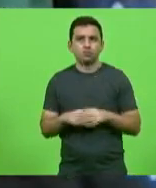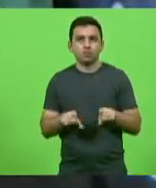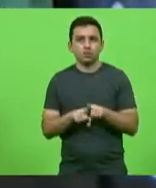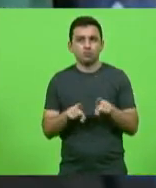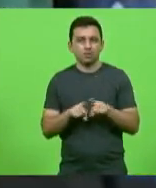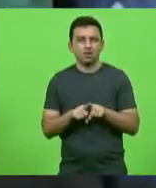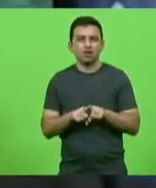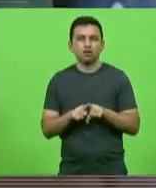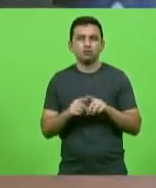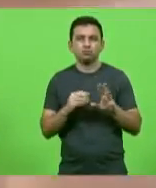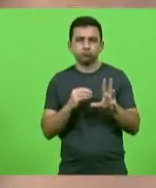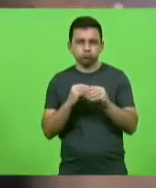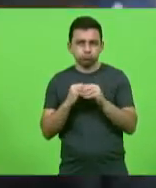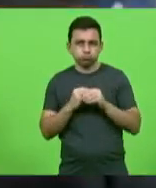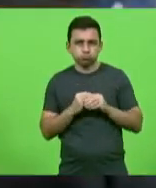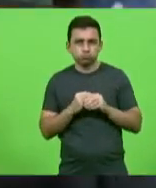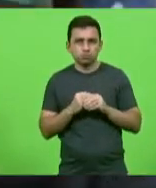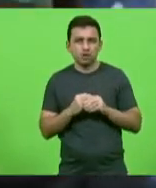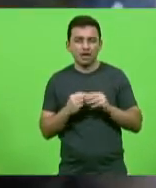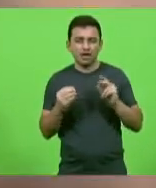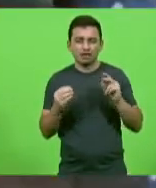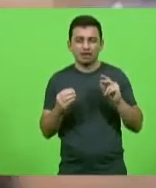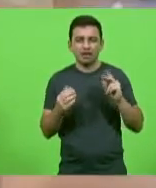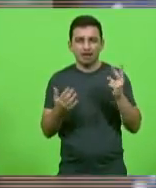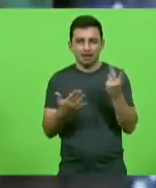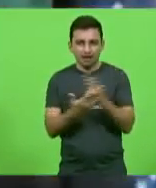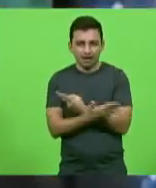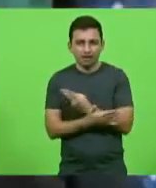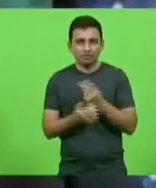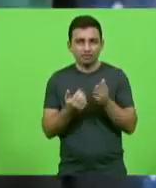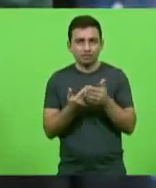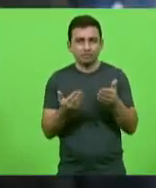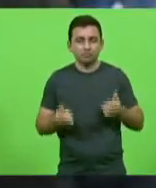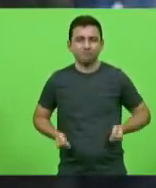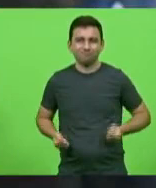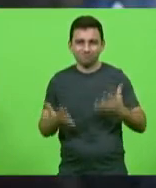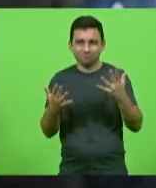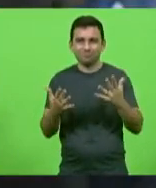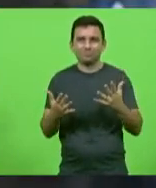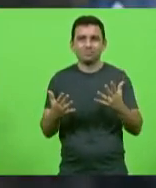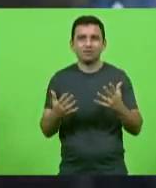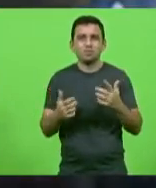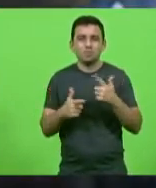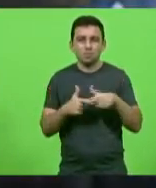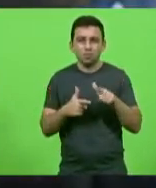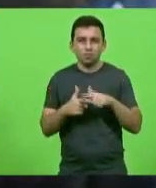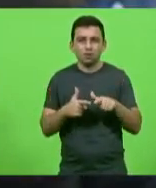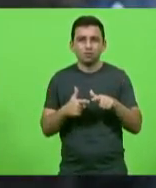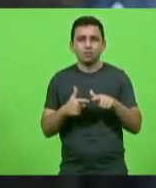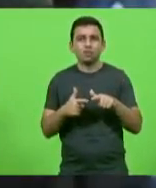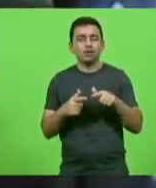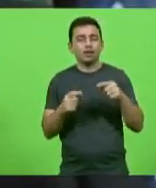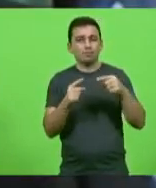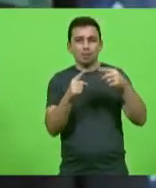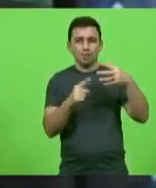do dano ao erário ainda que as próximo não poderá prosseguir só ser elemento para caracterizar o erro